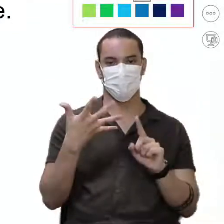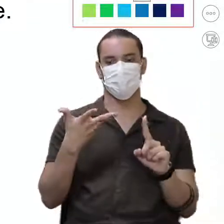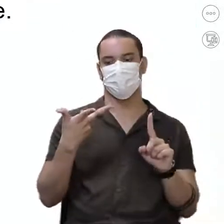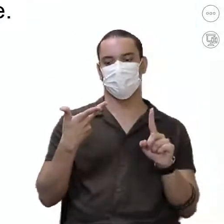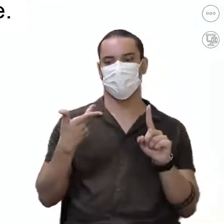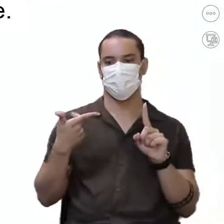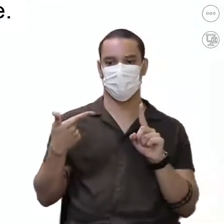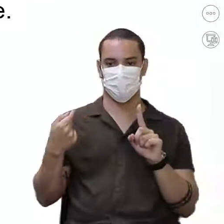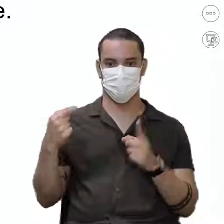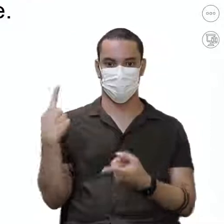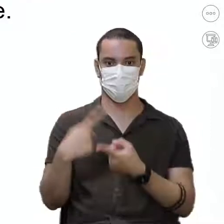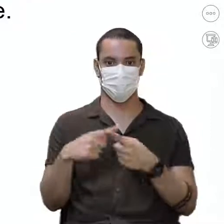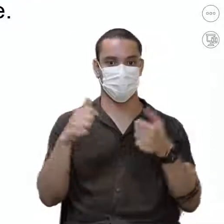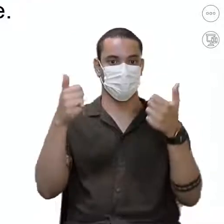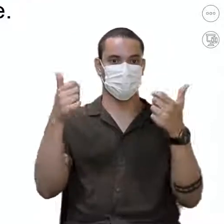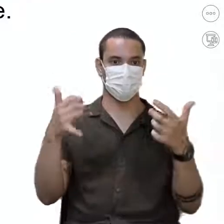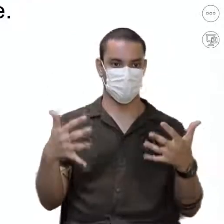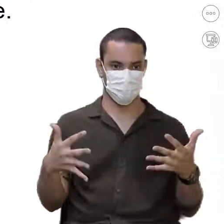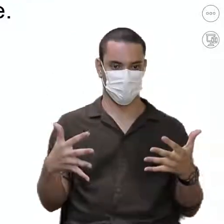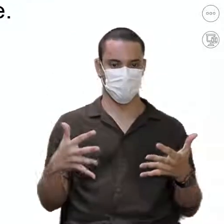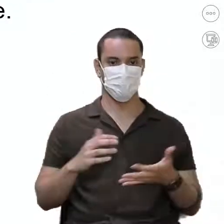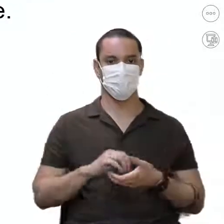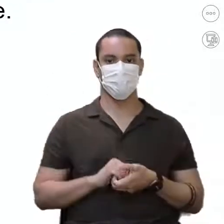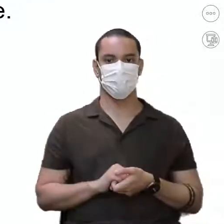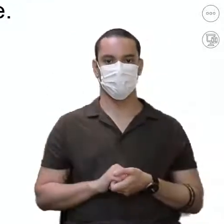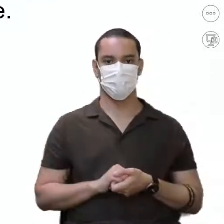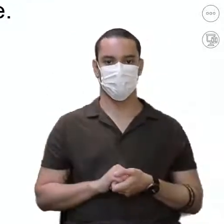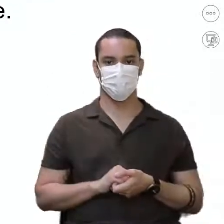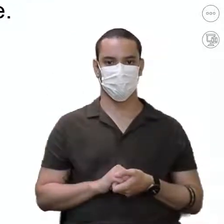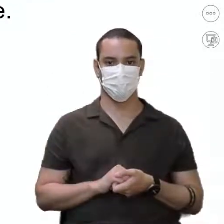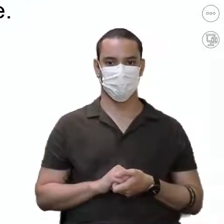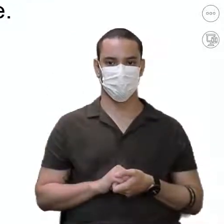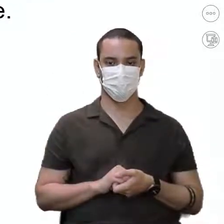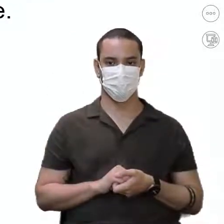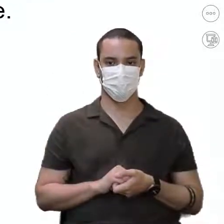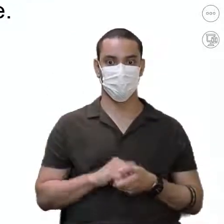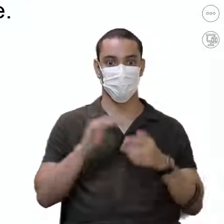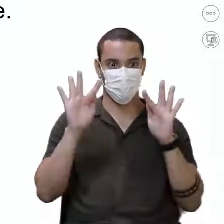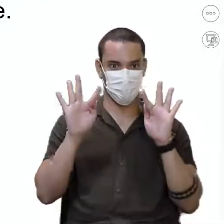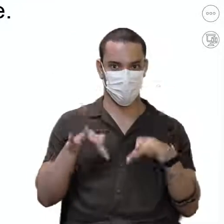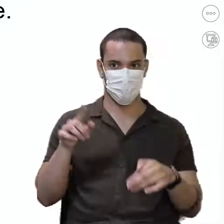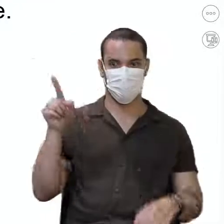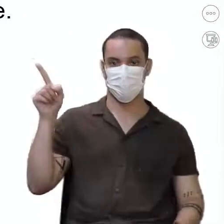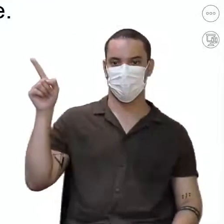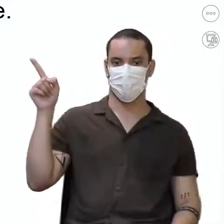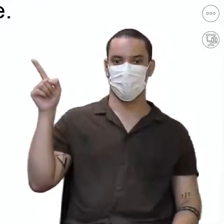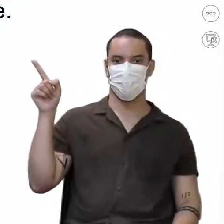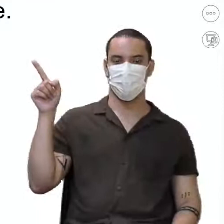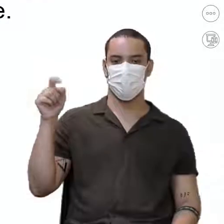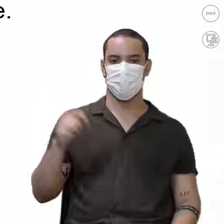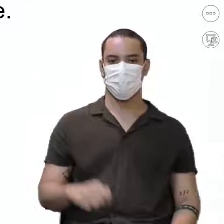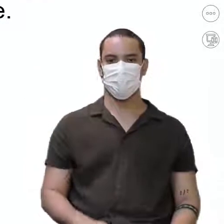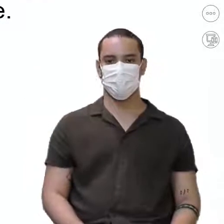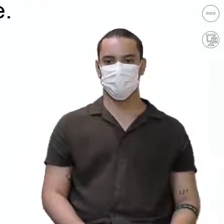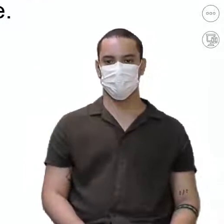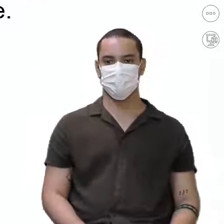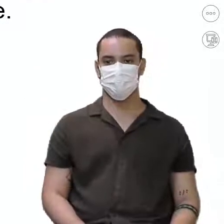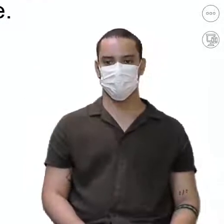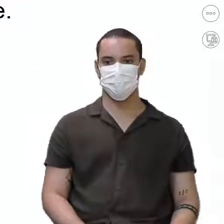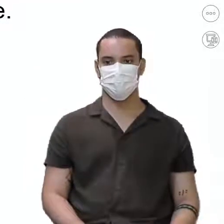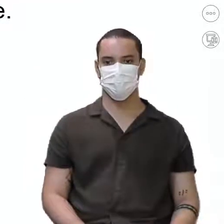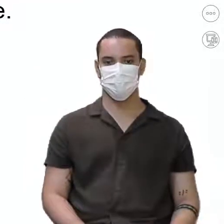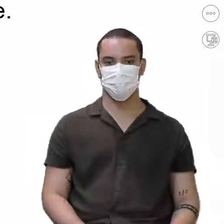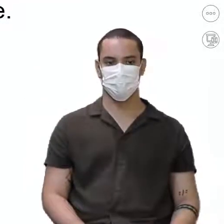tendencioso, certo? Quando ele fala assim, ó, olha aqui. Nothing makes us more human, more in touch with the